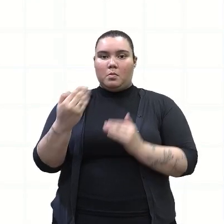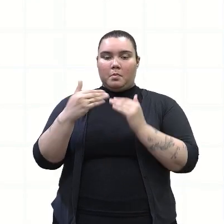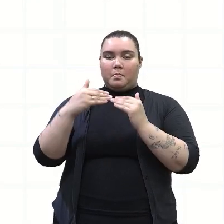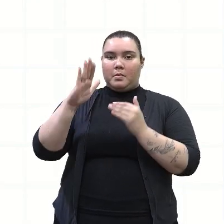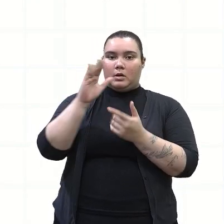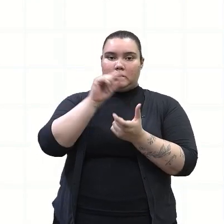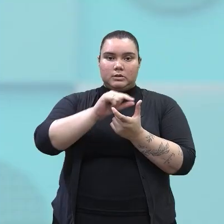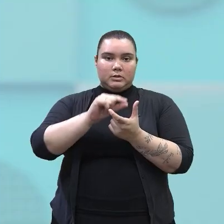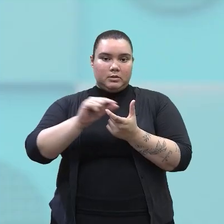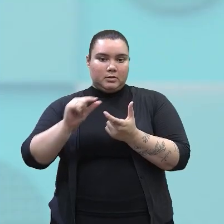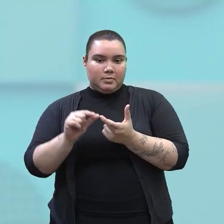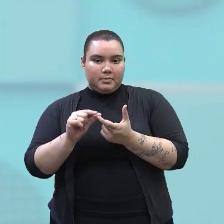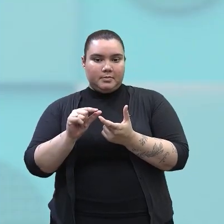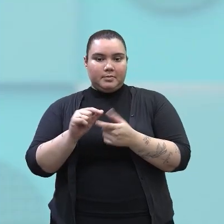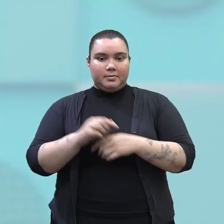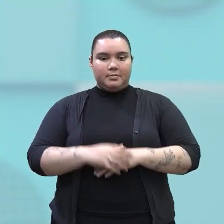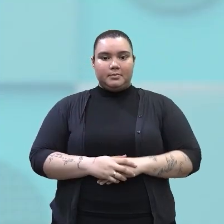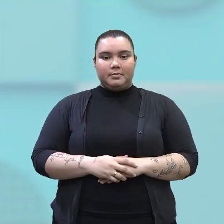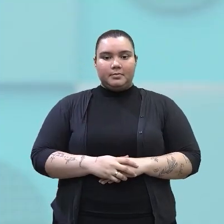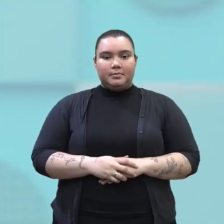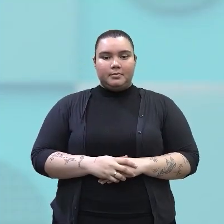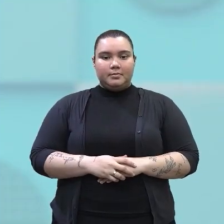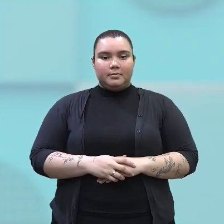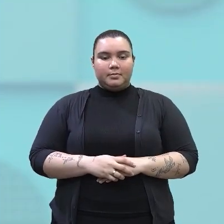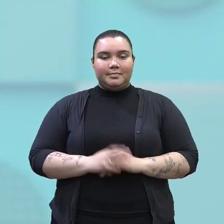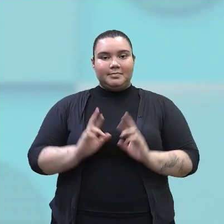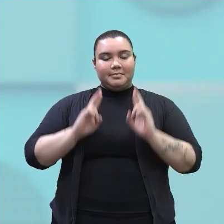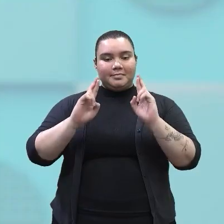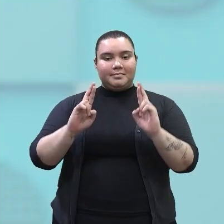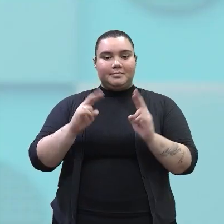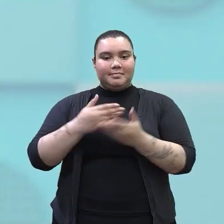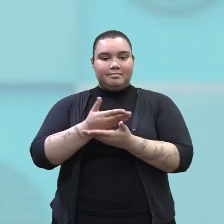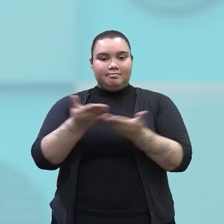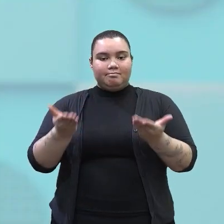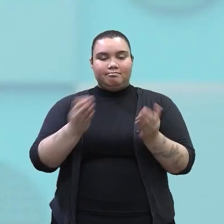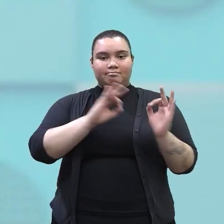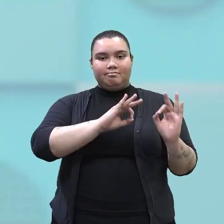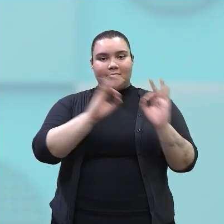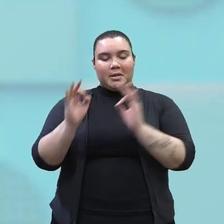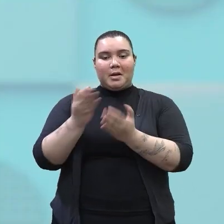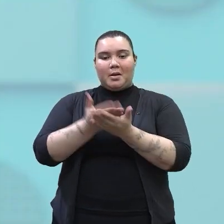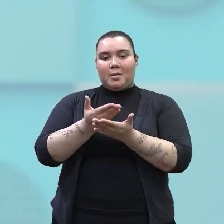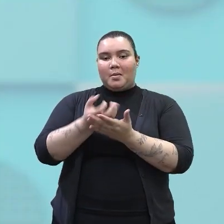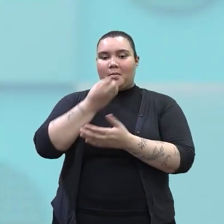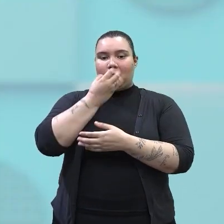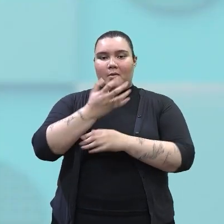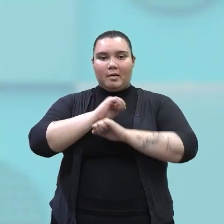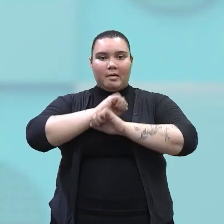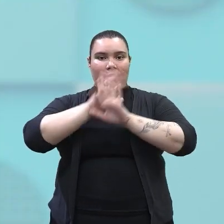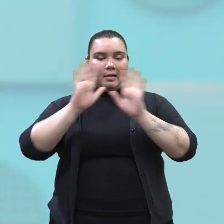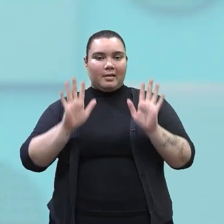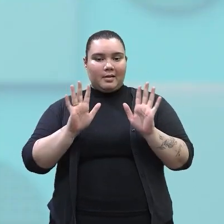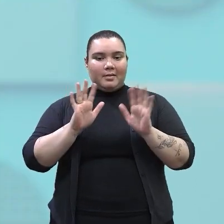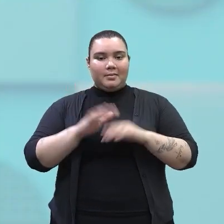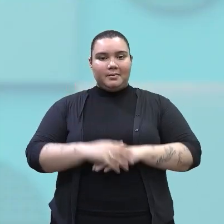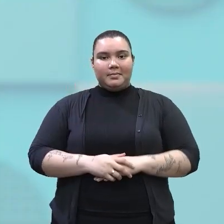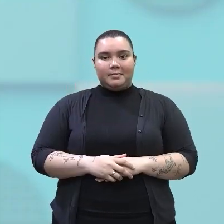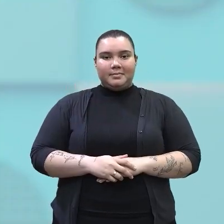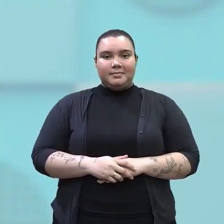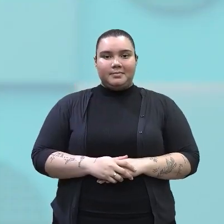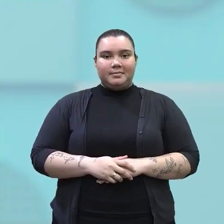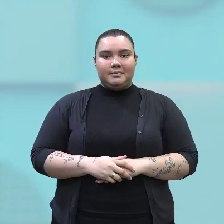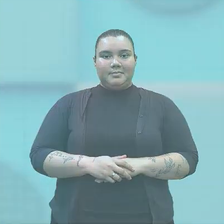mais sílabas. Espero que vocês tenham acompanhado bem a nossa aula sobre superlatives.